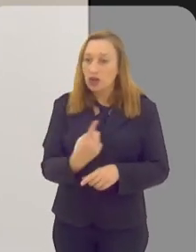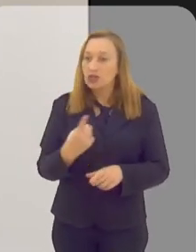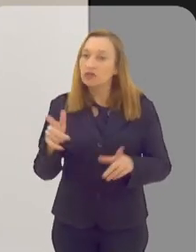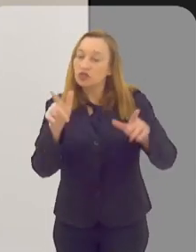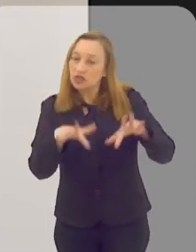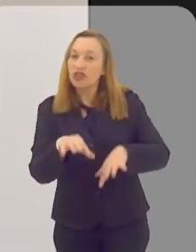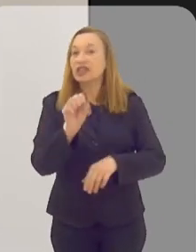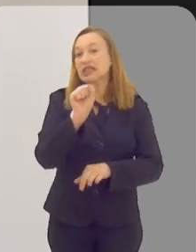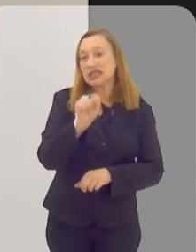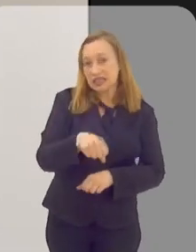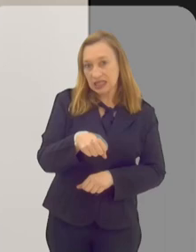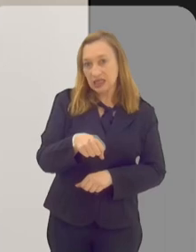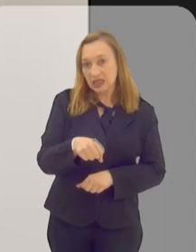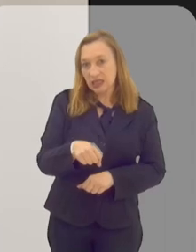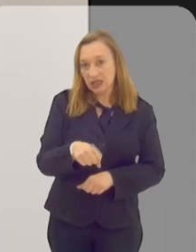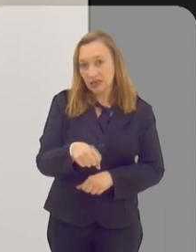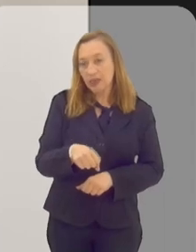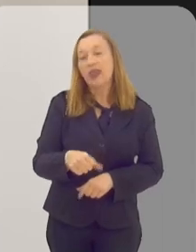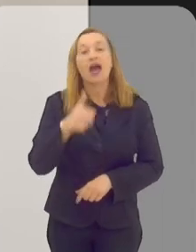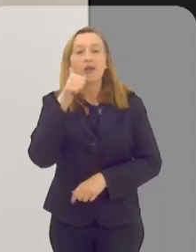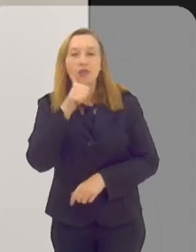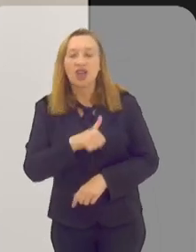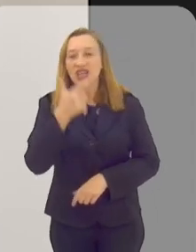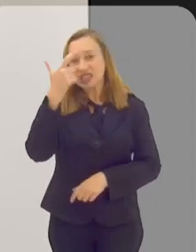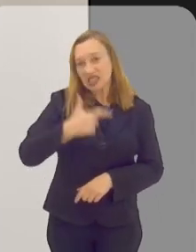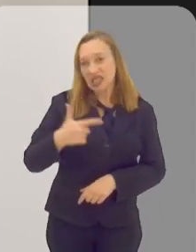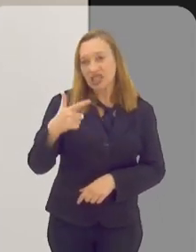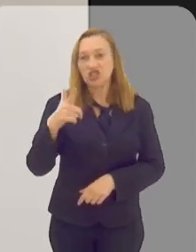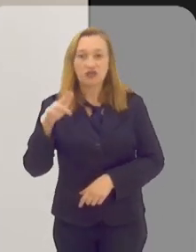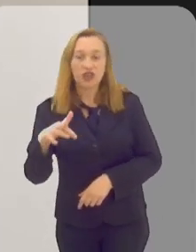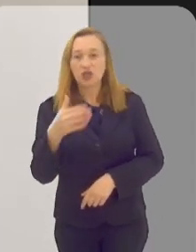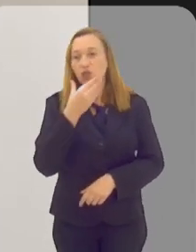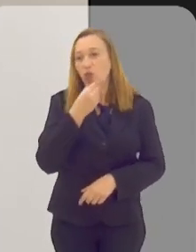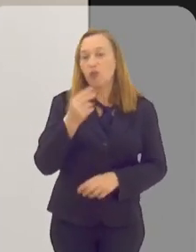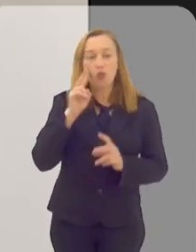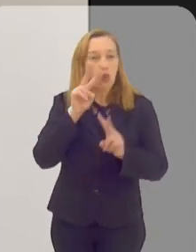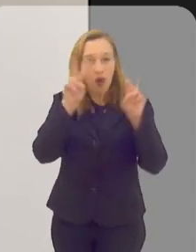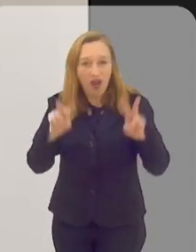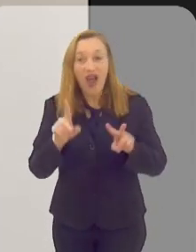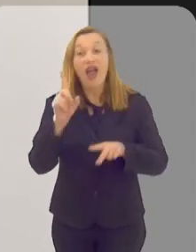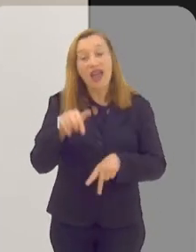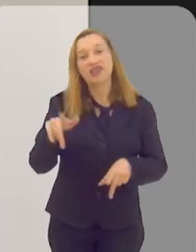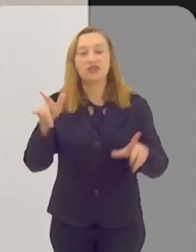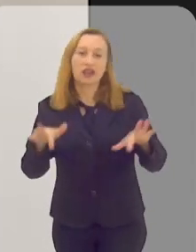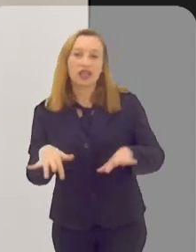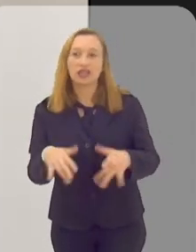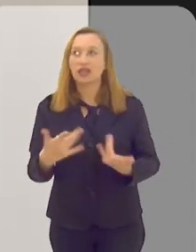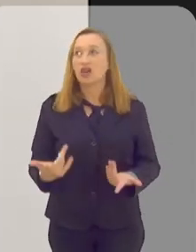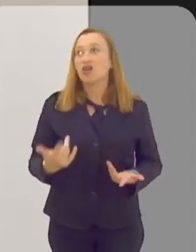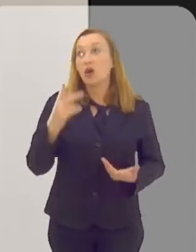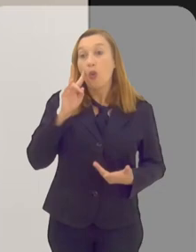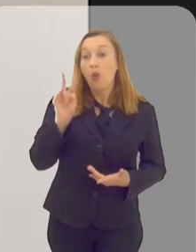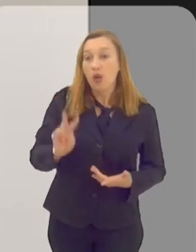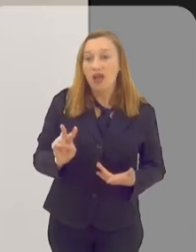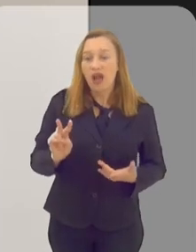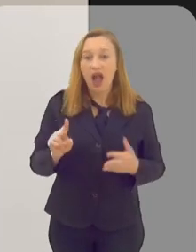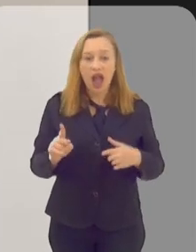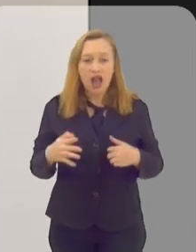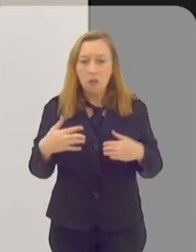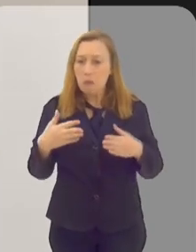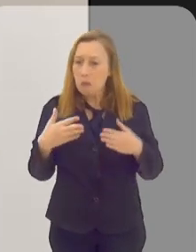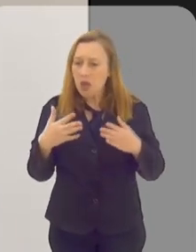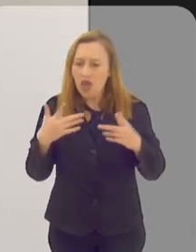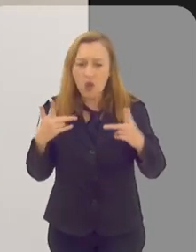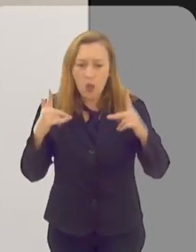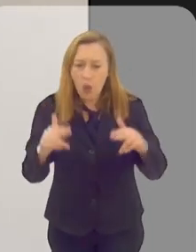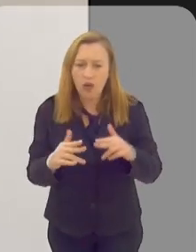e nós somos diferentes, sim. E pelo fato da mulher ser diferente do homem, o olhar tem que ser diferente. Não adianta você ter um